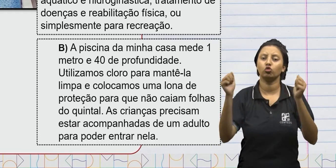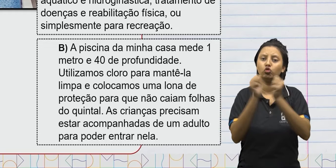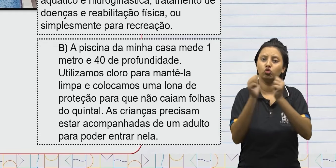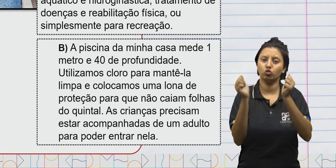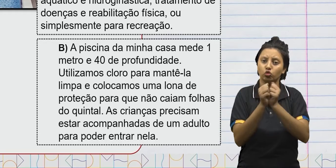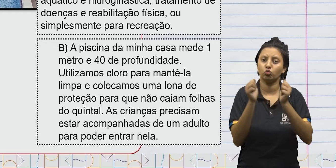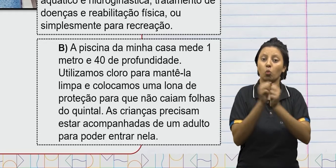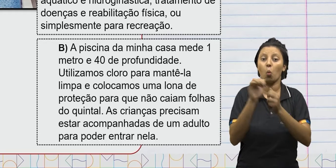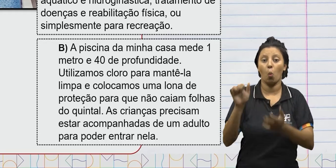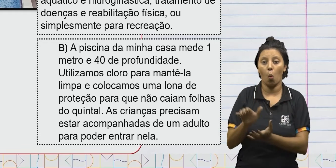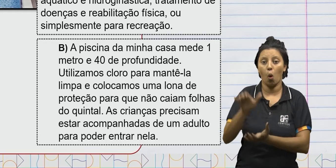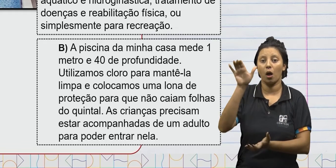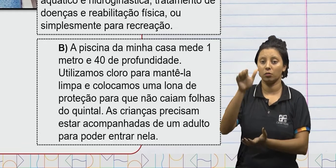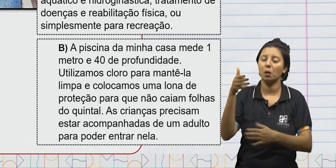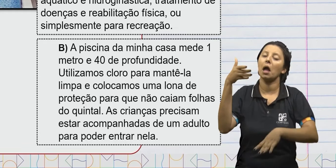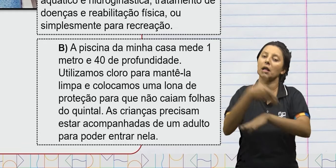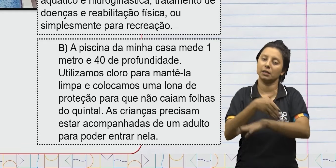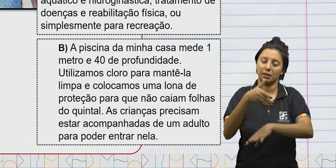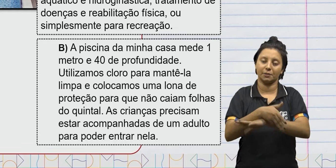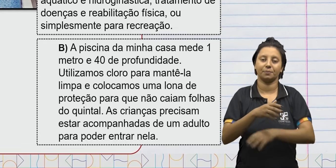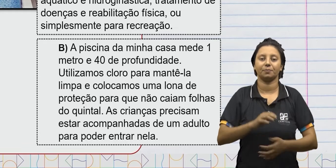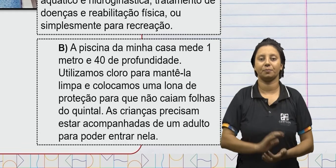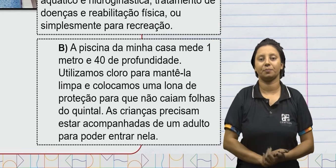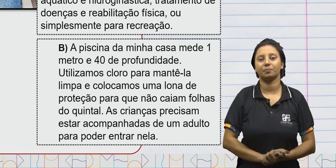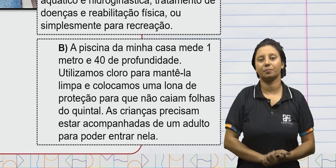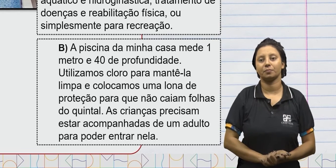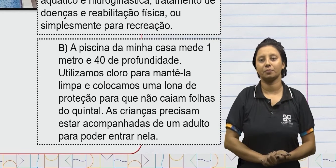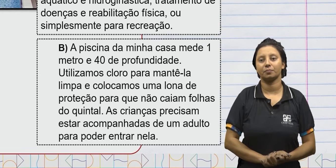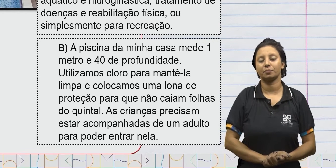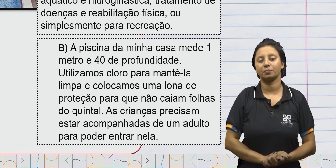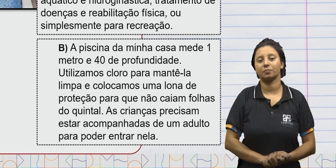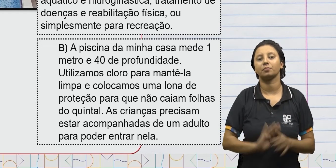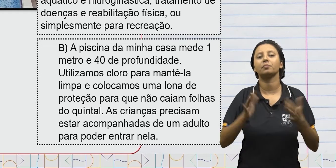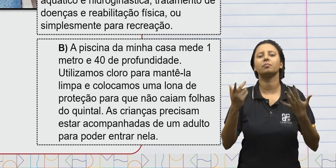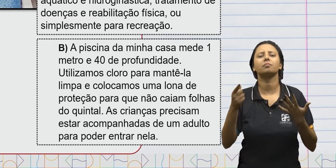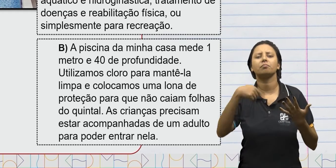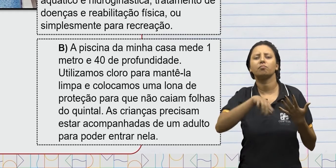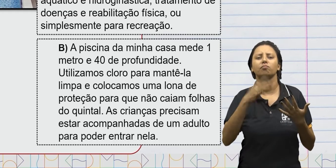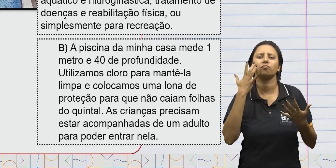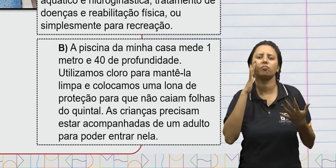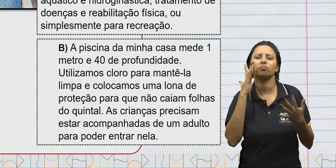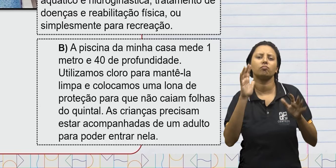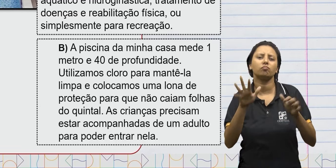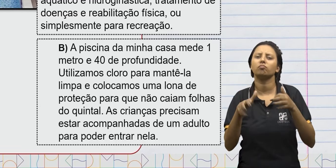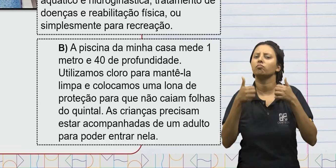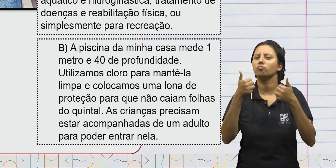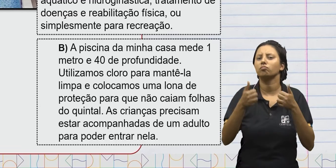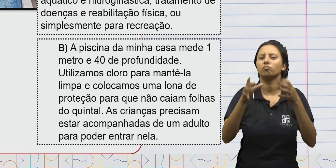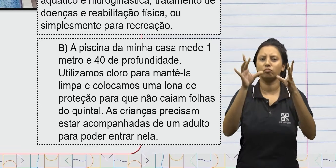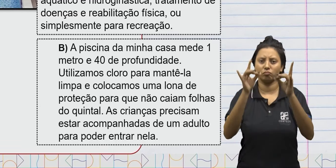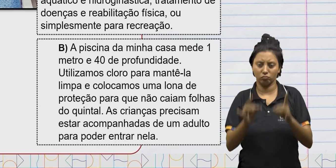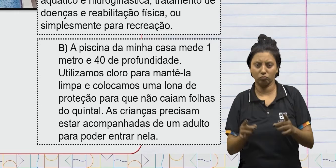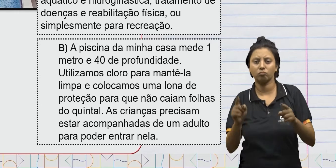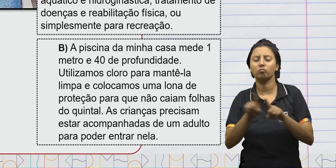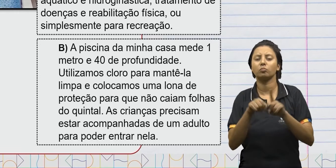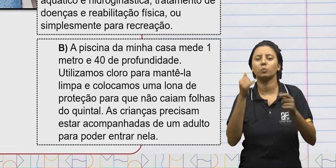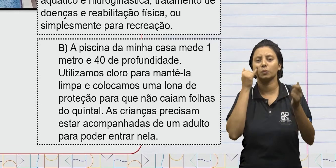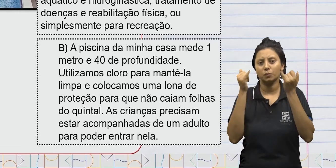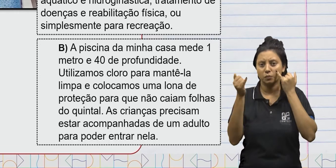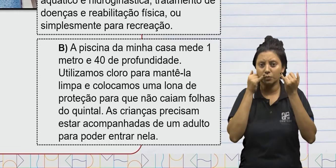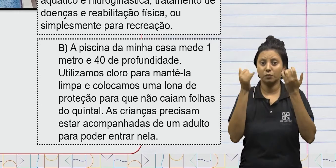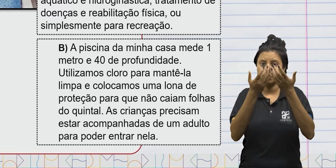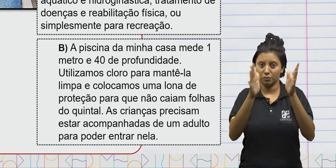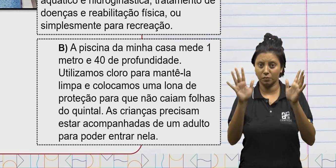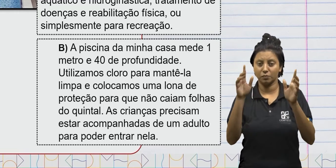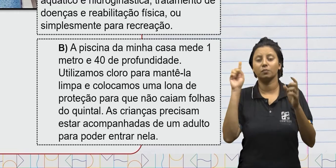acompanhadas de um adulto para poder entrar nela. Qual das duas opções é descritivo, informativo, claro